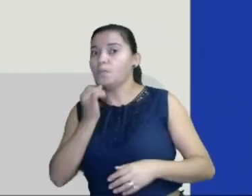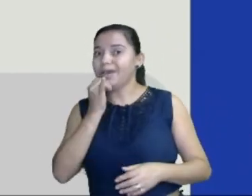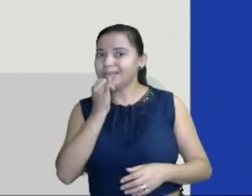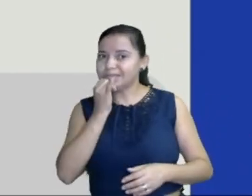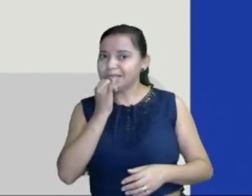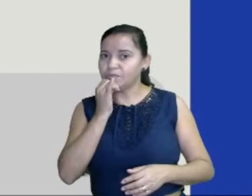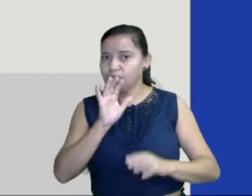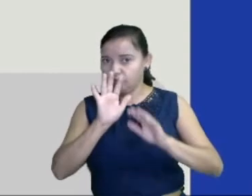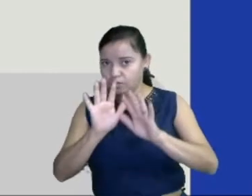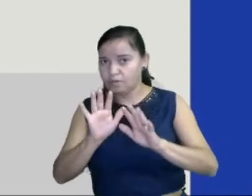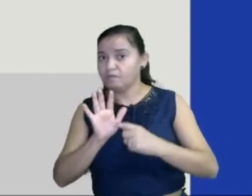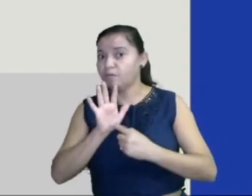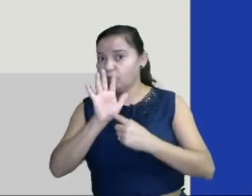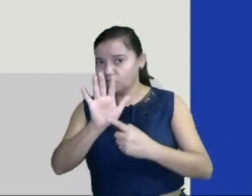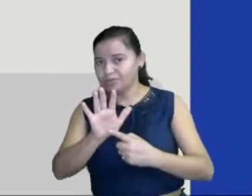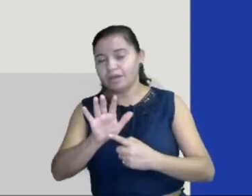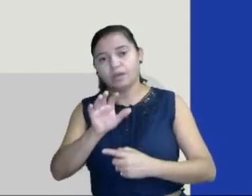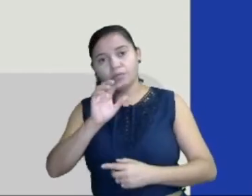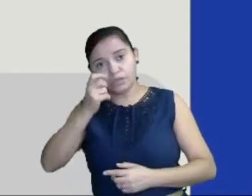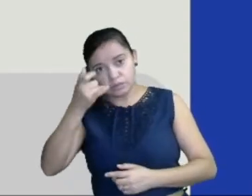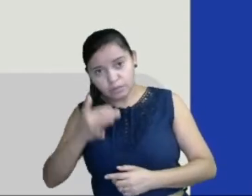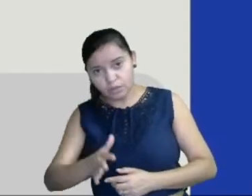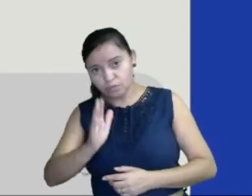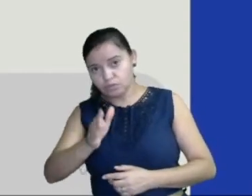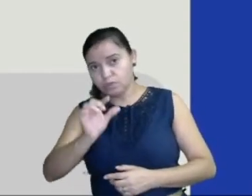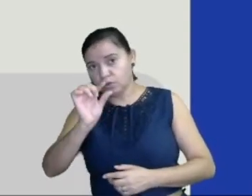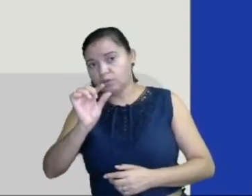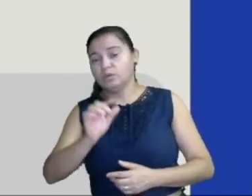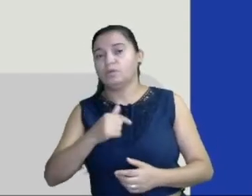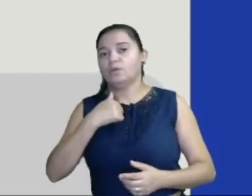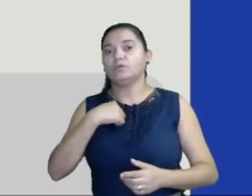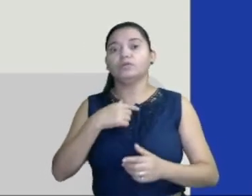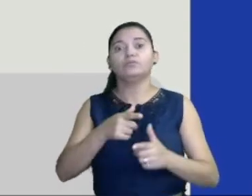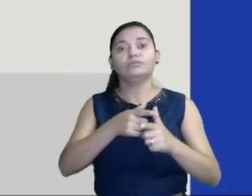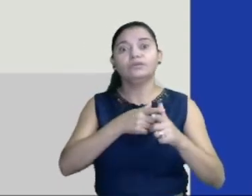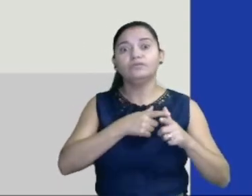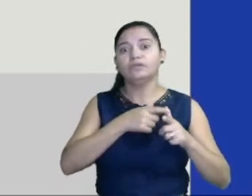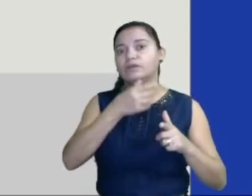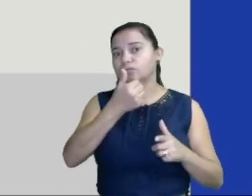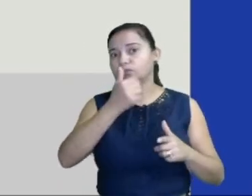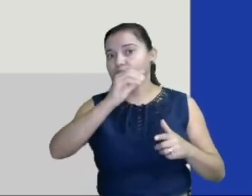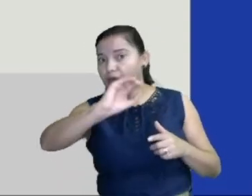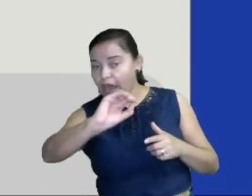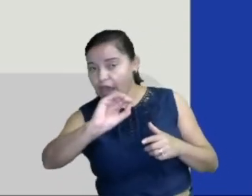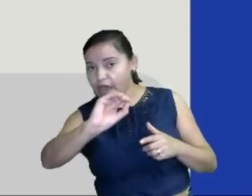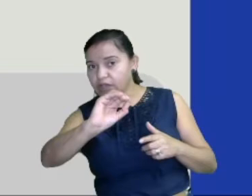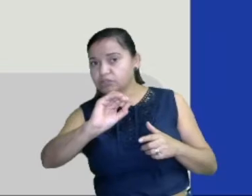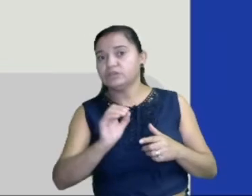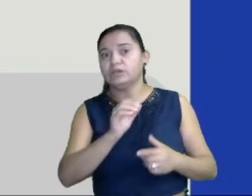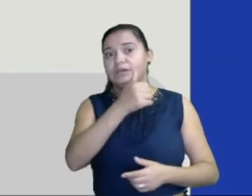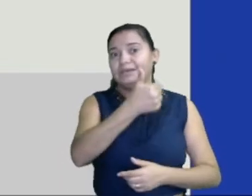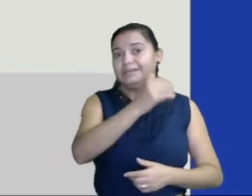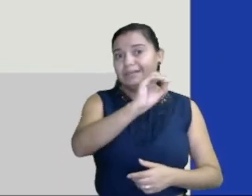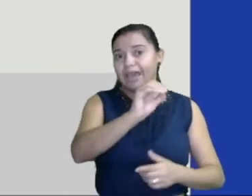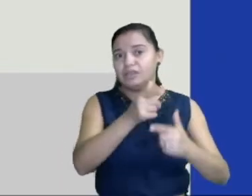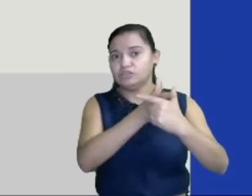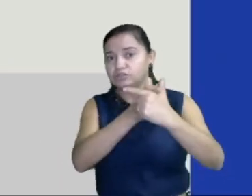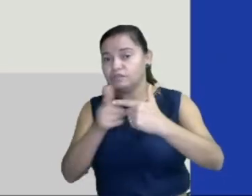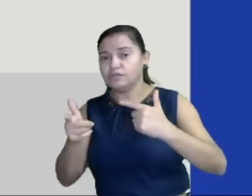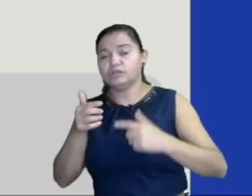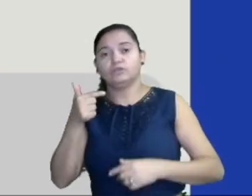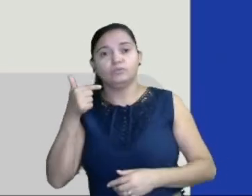acabou de explicar Olha o que ocorre eu tenho dividendo 10 e o dois é o divisor 10 / 2 =